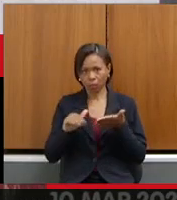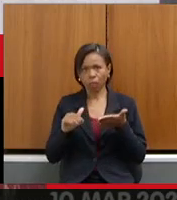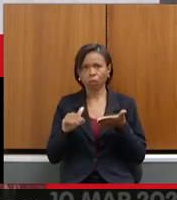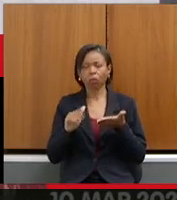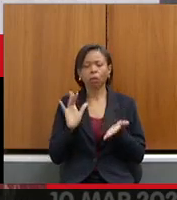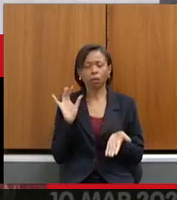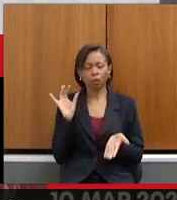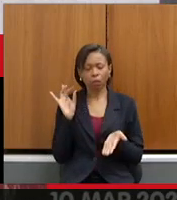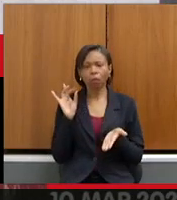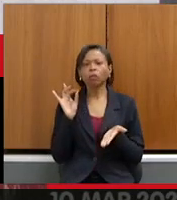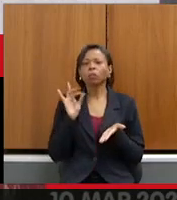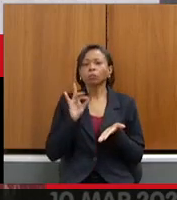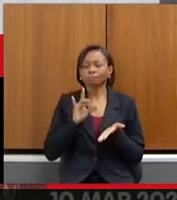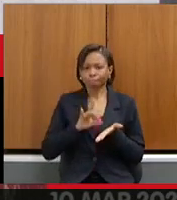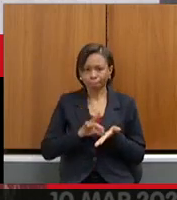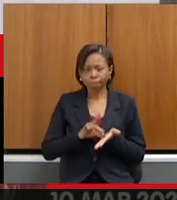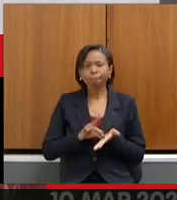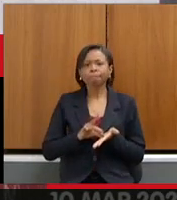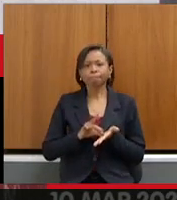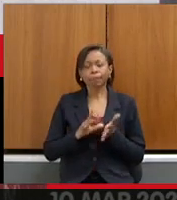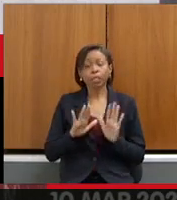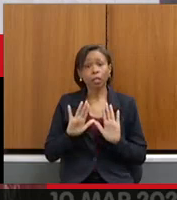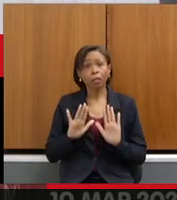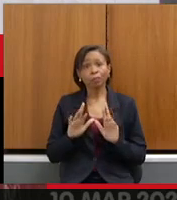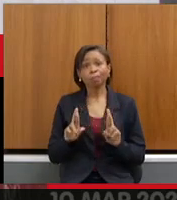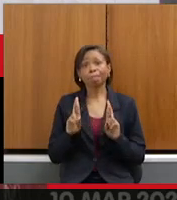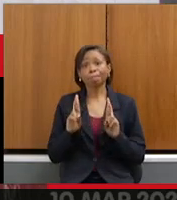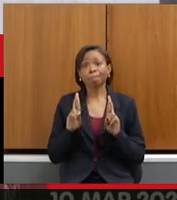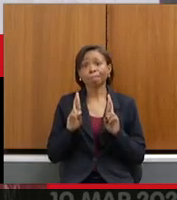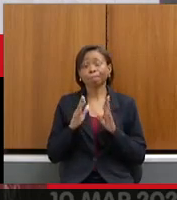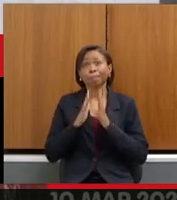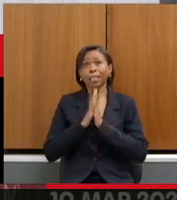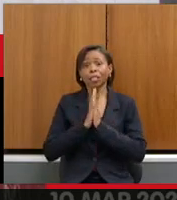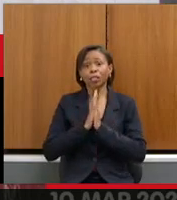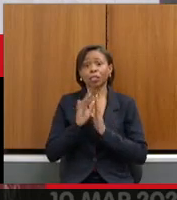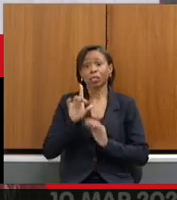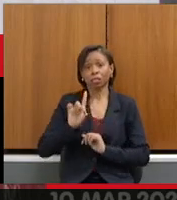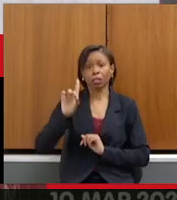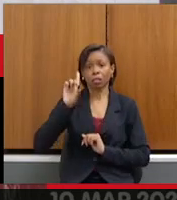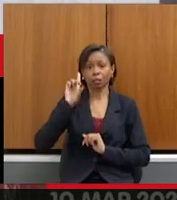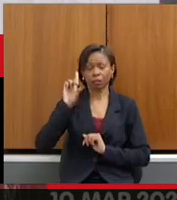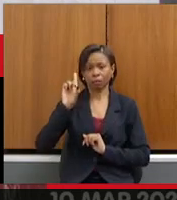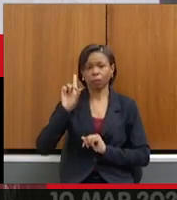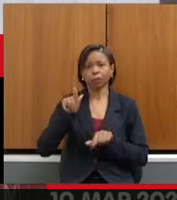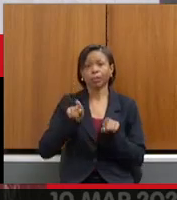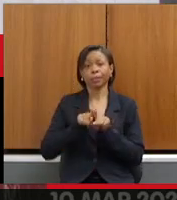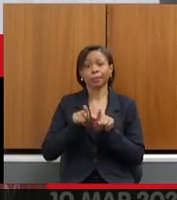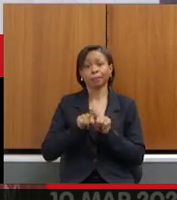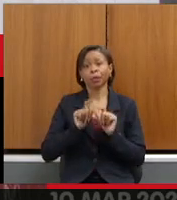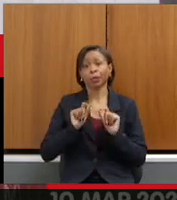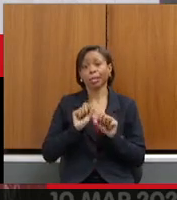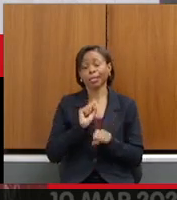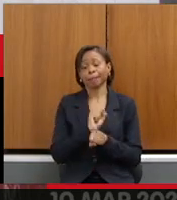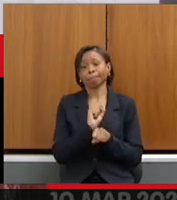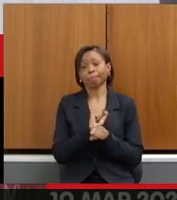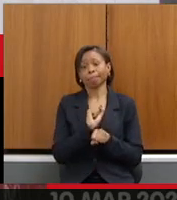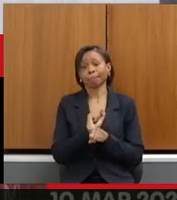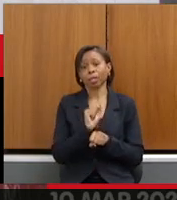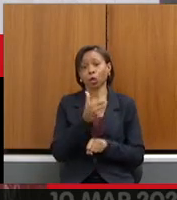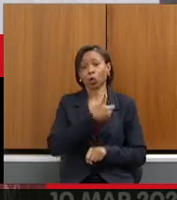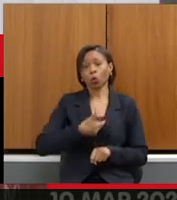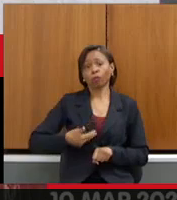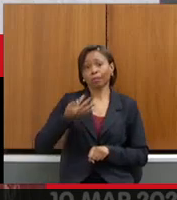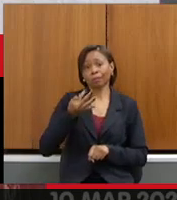realmente é pedir a Deus né E também é esperar que o governo federal